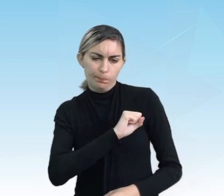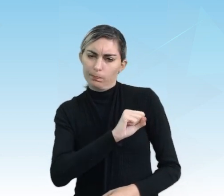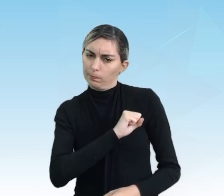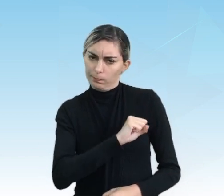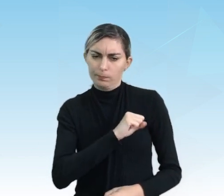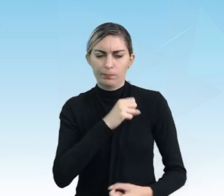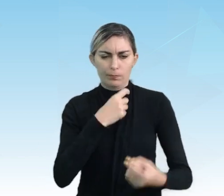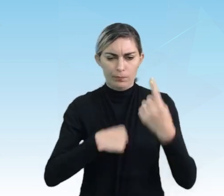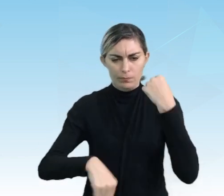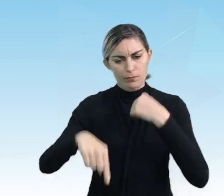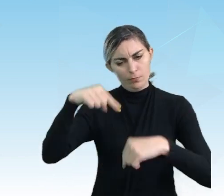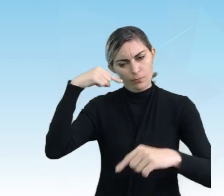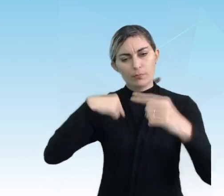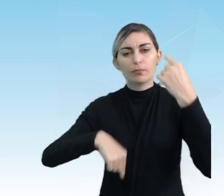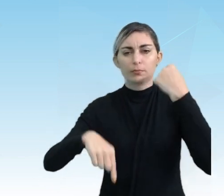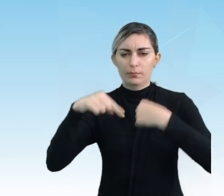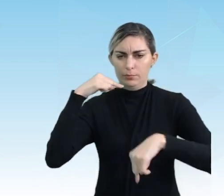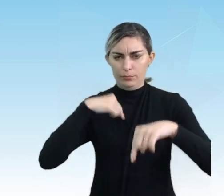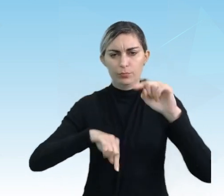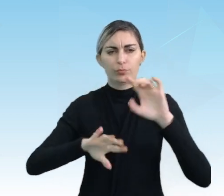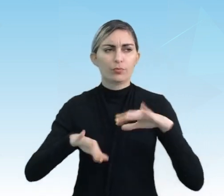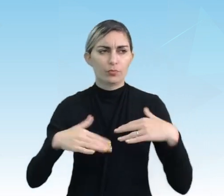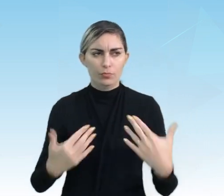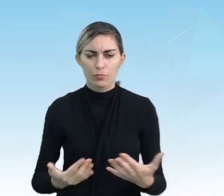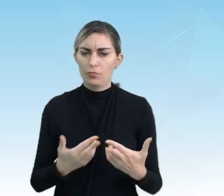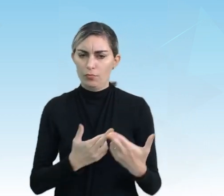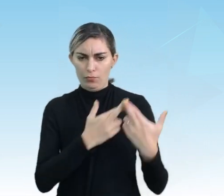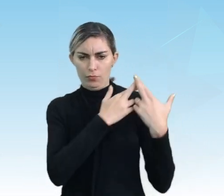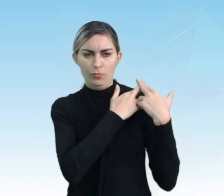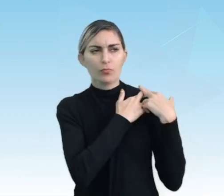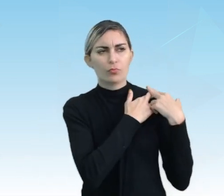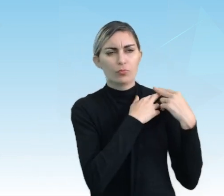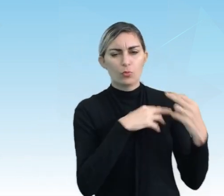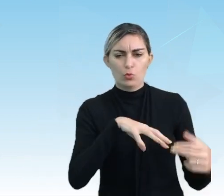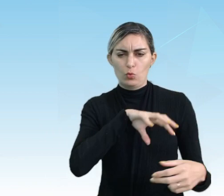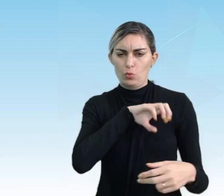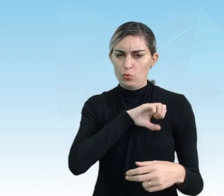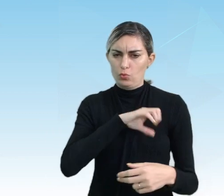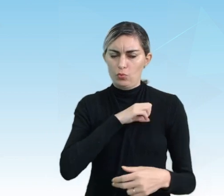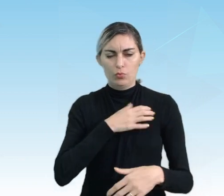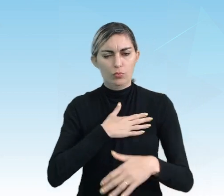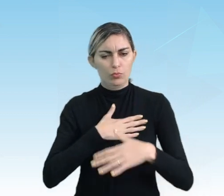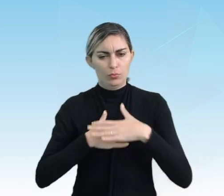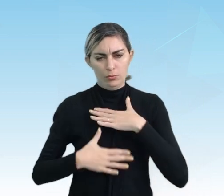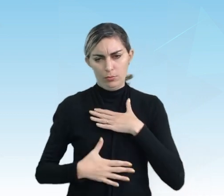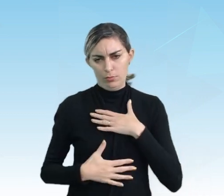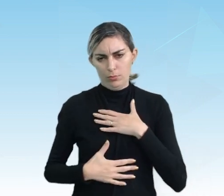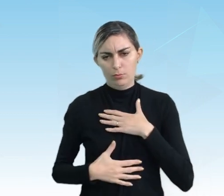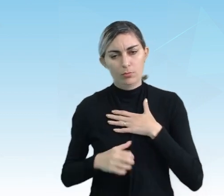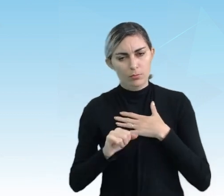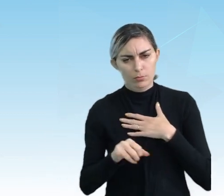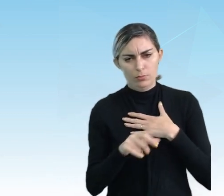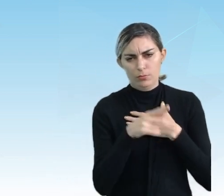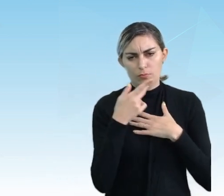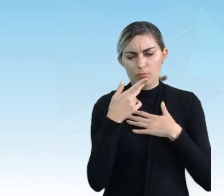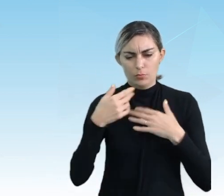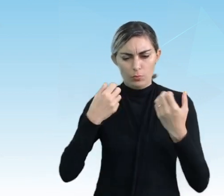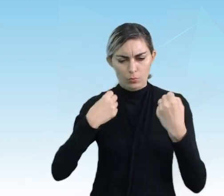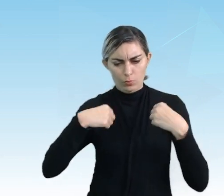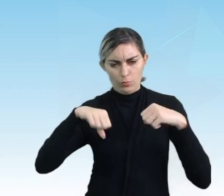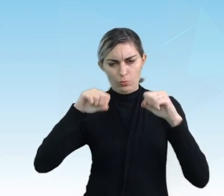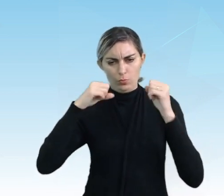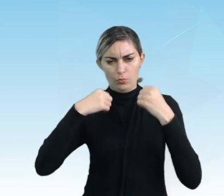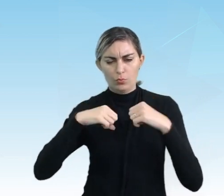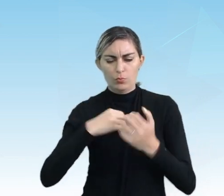da circulação, a qual é uma função de nutrição do nosso corpo. E se falando de músculo,